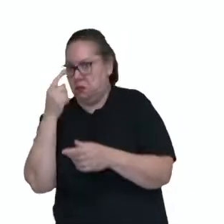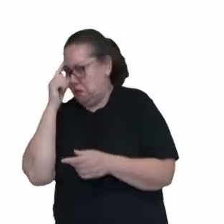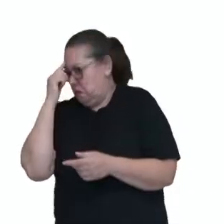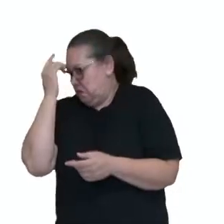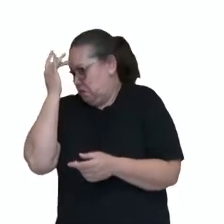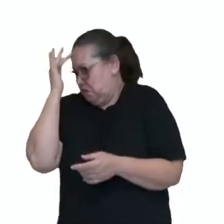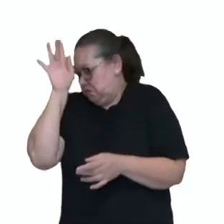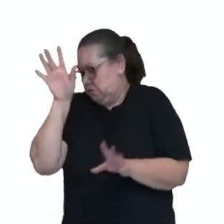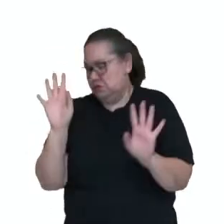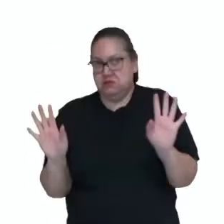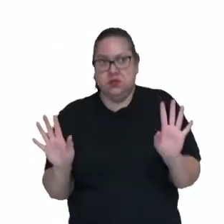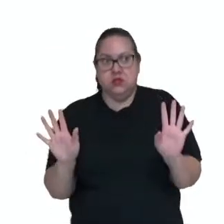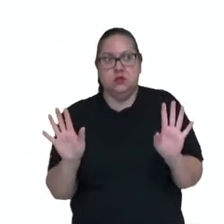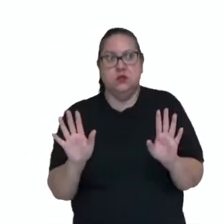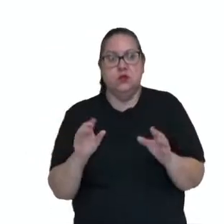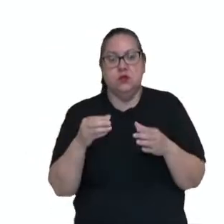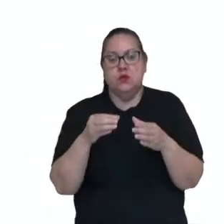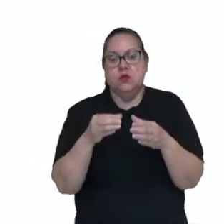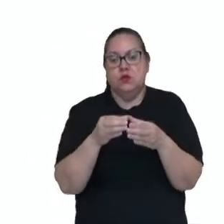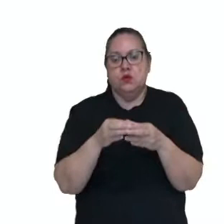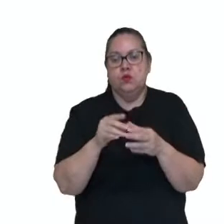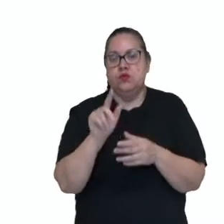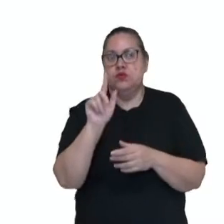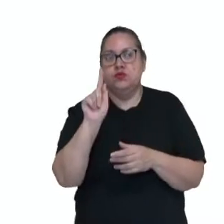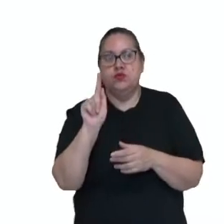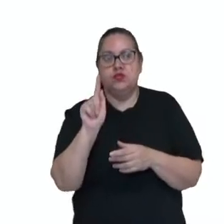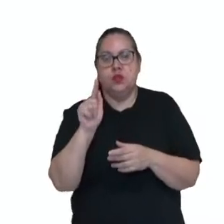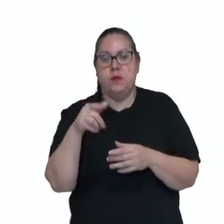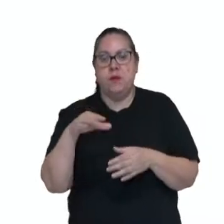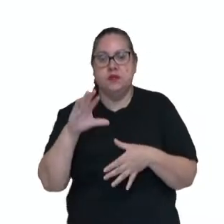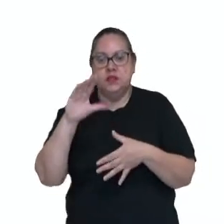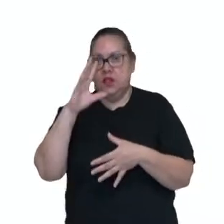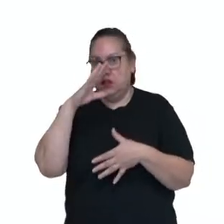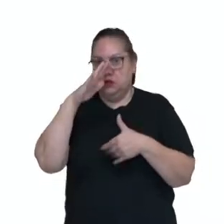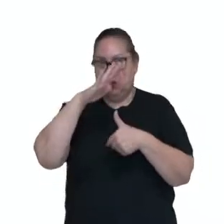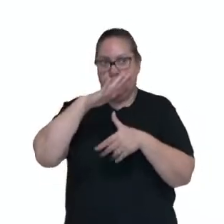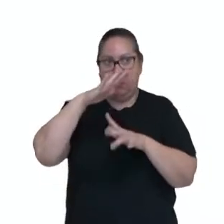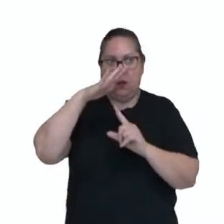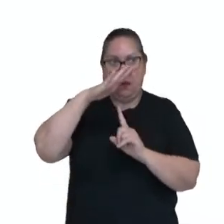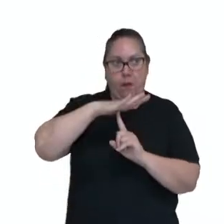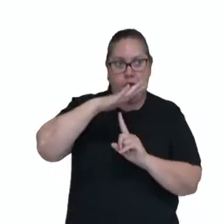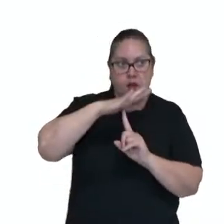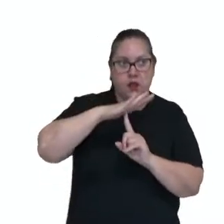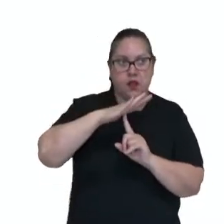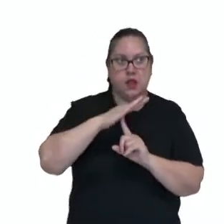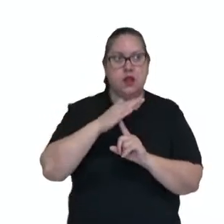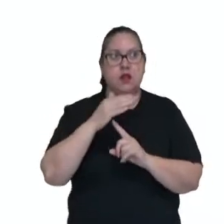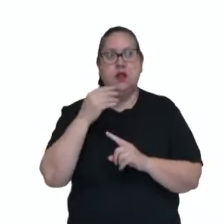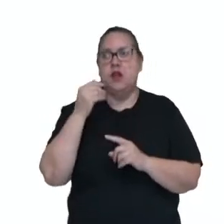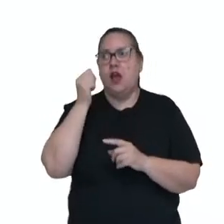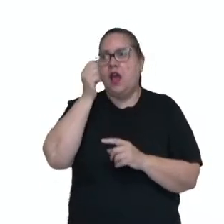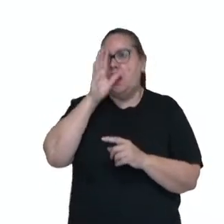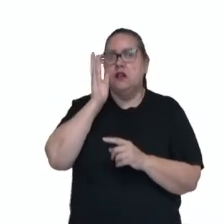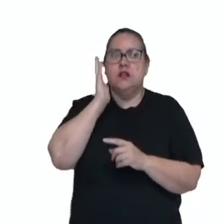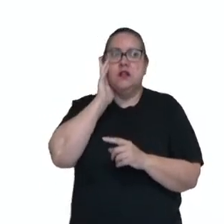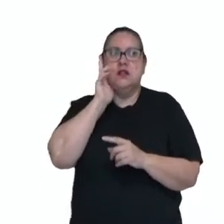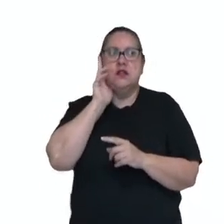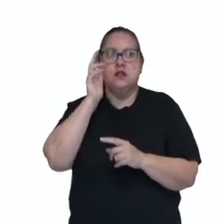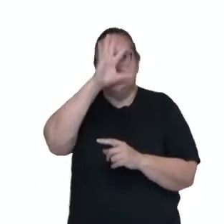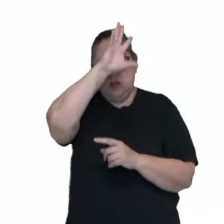são. Grupo G, que pega inclusive a região mais do Paraná, né? Aruac, pegando um pouco aqui da